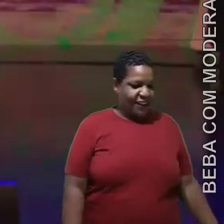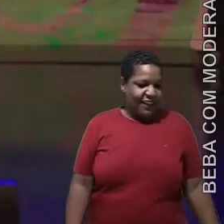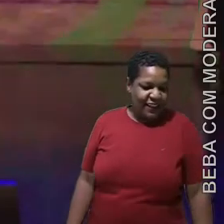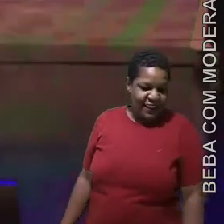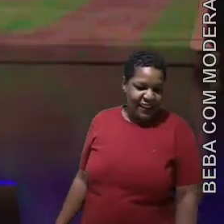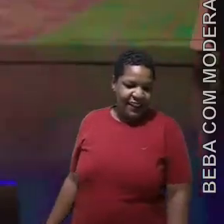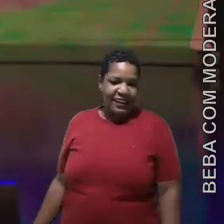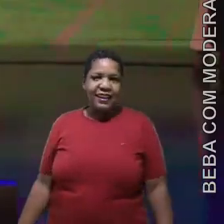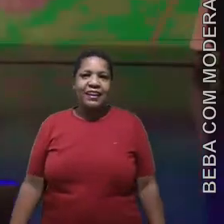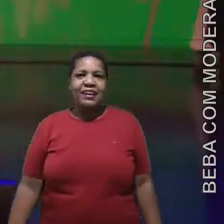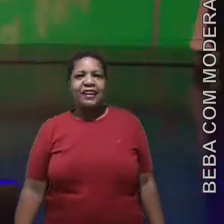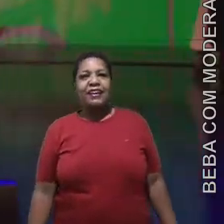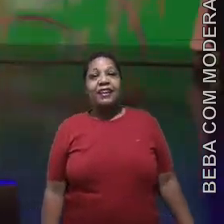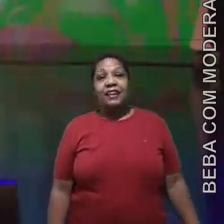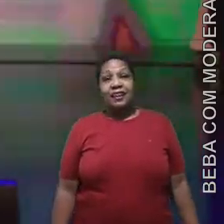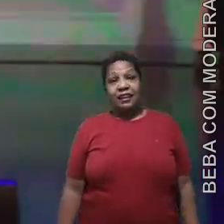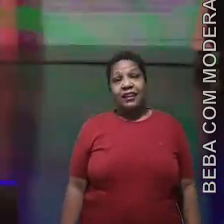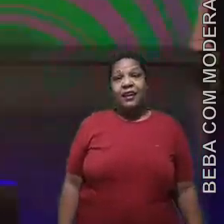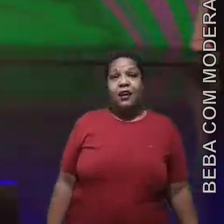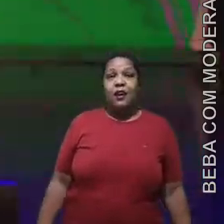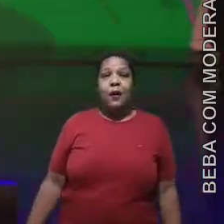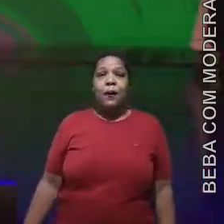E aí